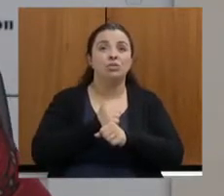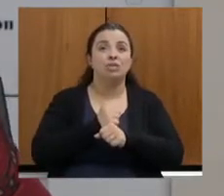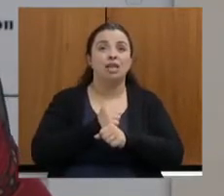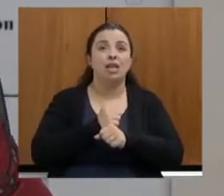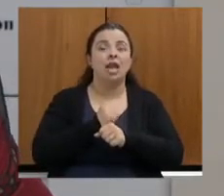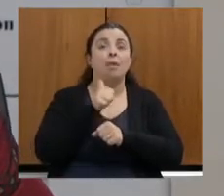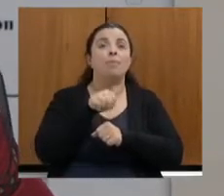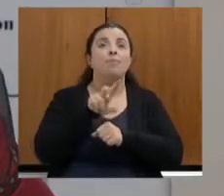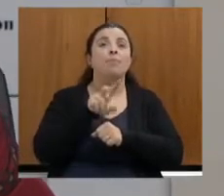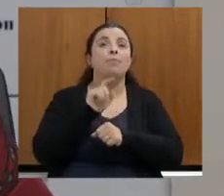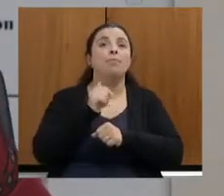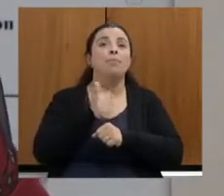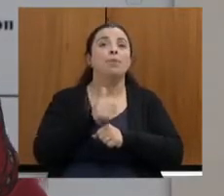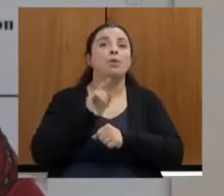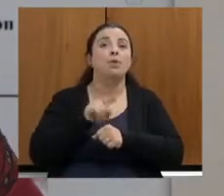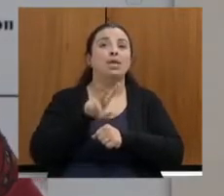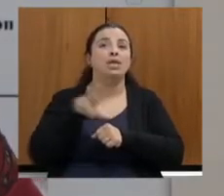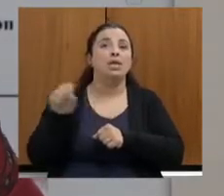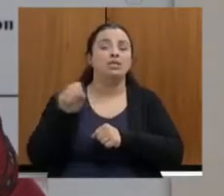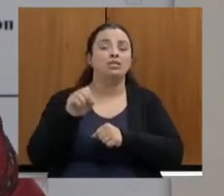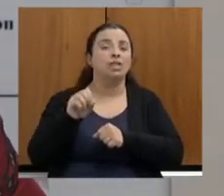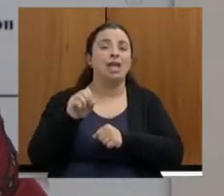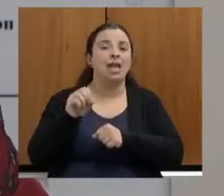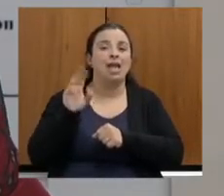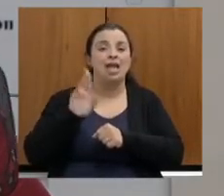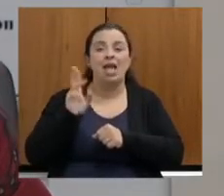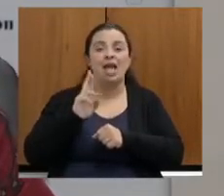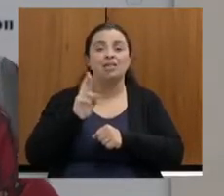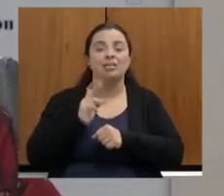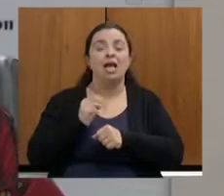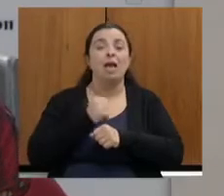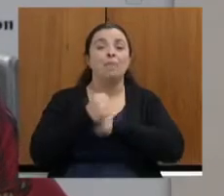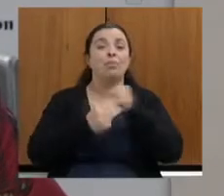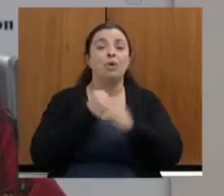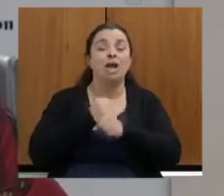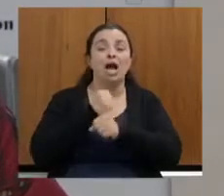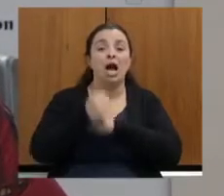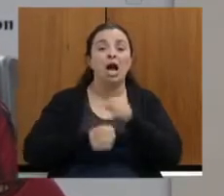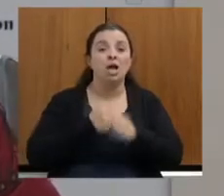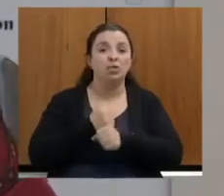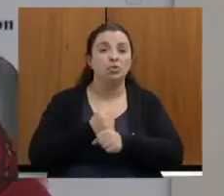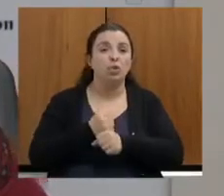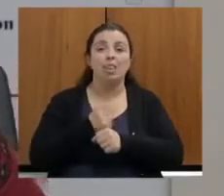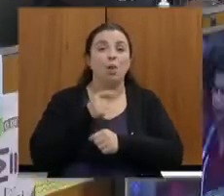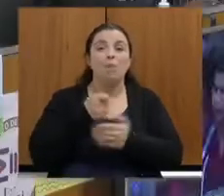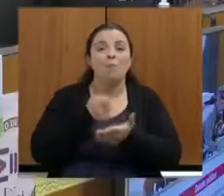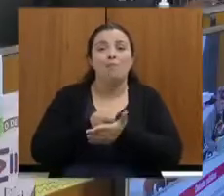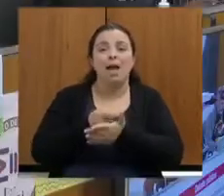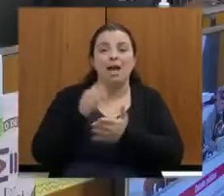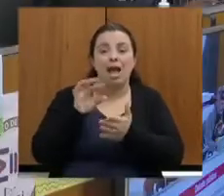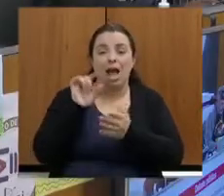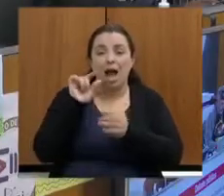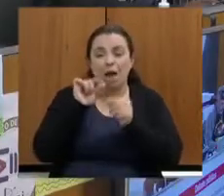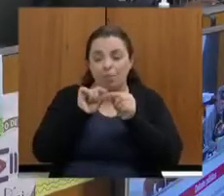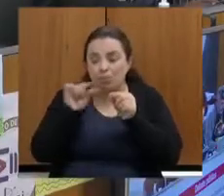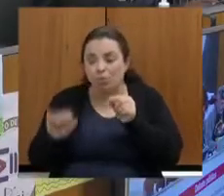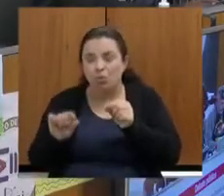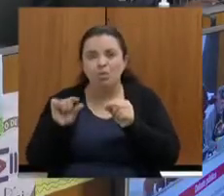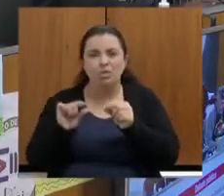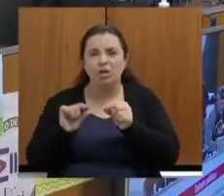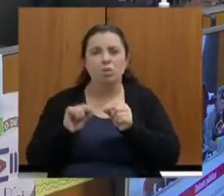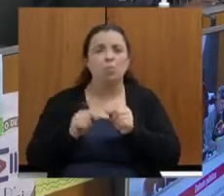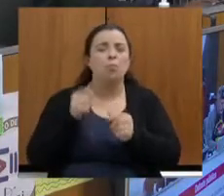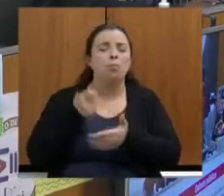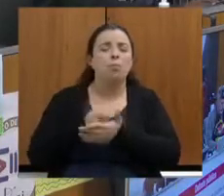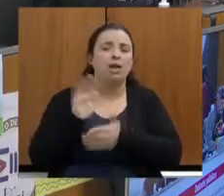Goiabal não paga as mudas não paga nada e essa aí é imposta à empresa que veio atrapalhou minha vida